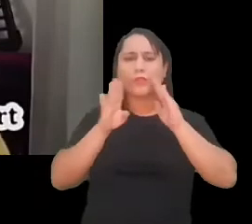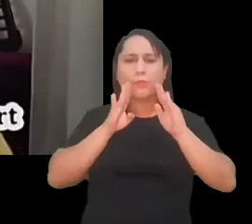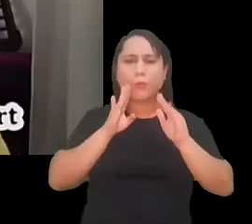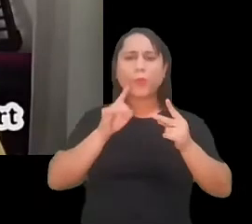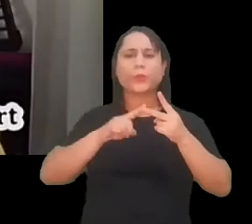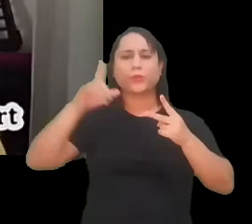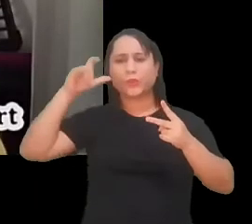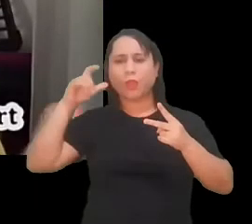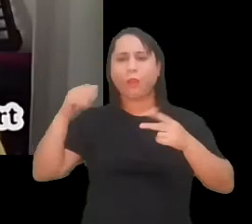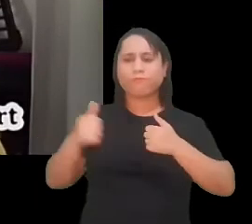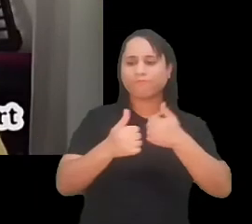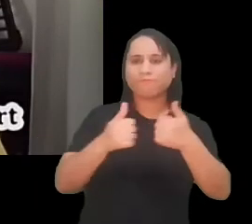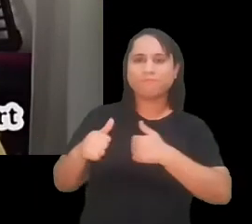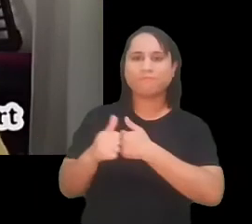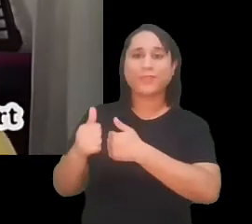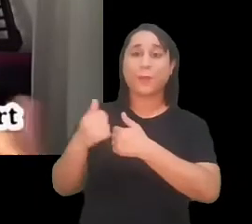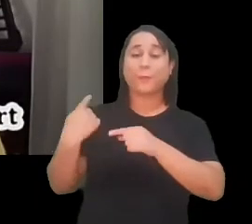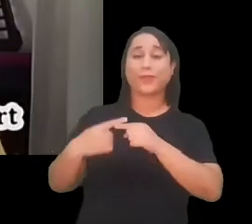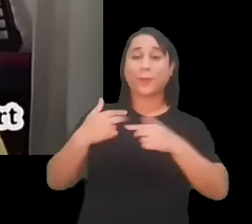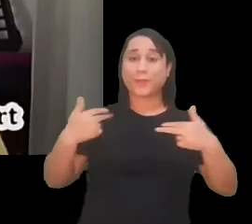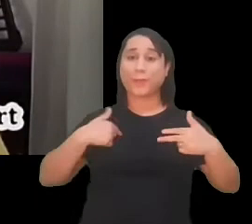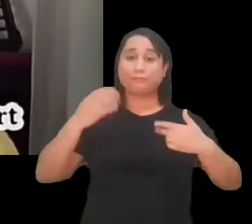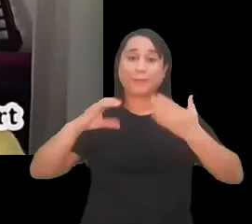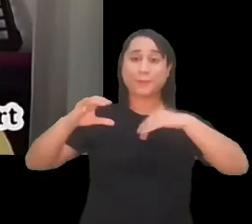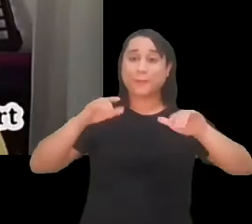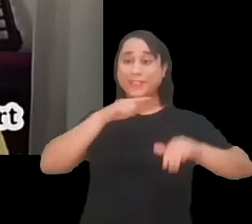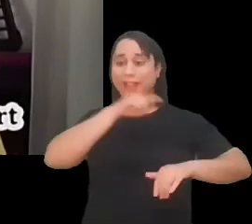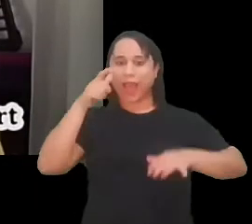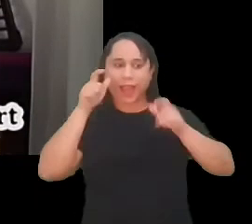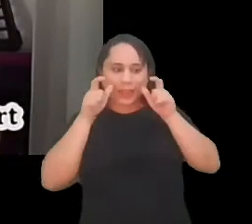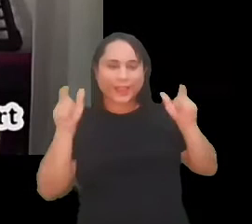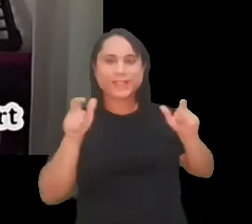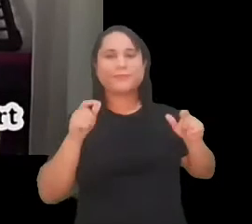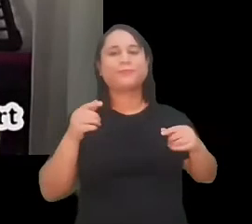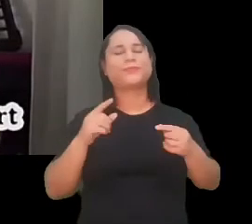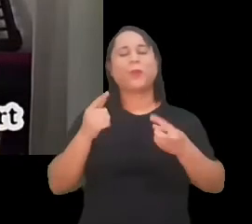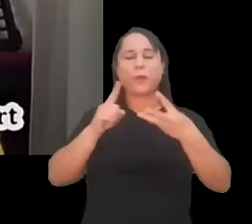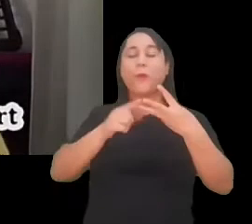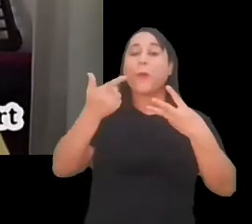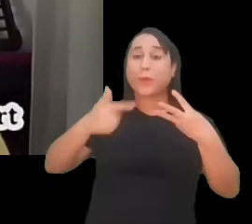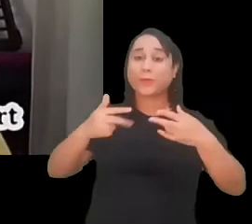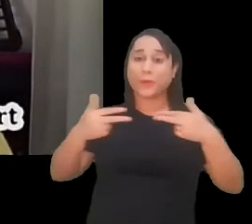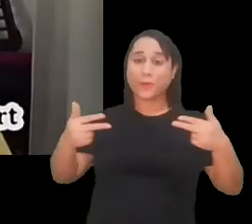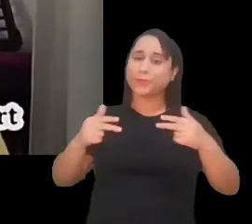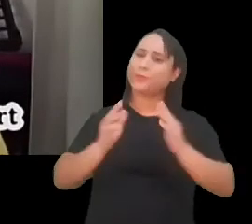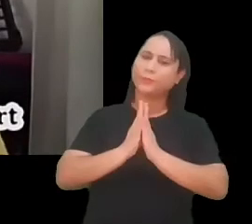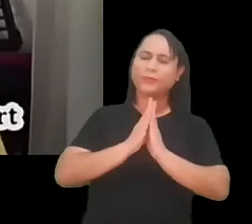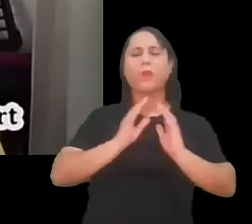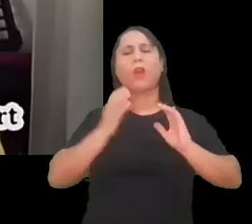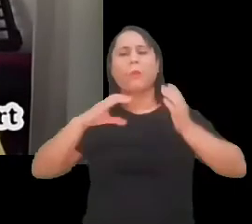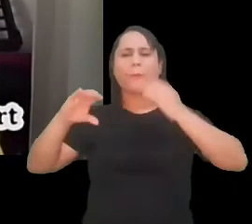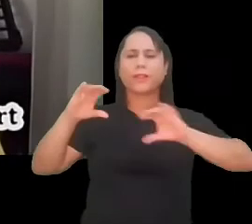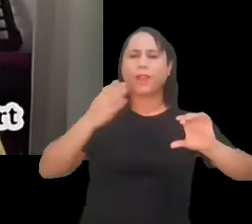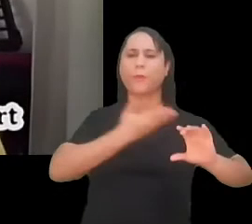que eu tenho publicado. E a terceira forma, e a mais importante, é de você compartilhar isso com seus amigos. Esses vídeos podem ser importantes